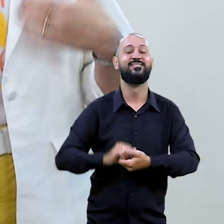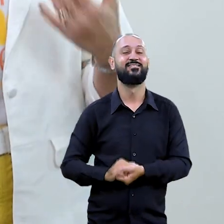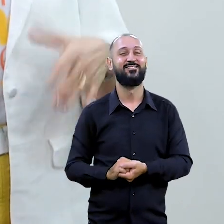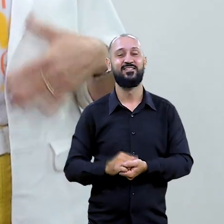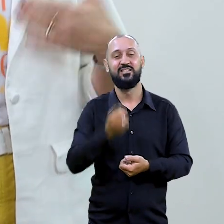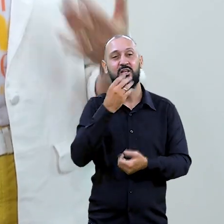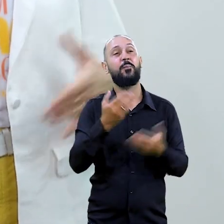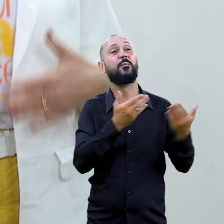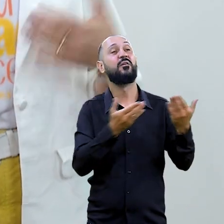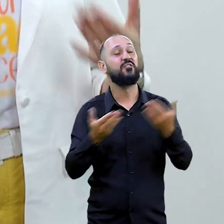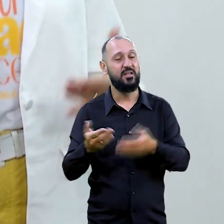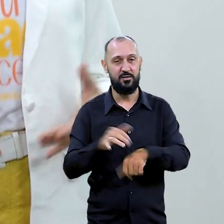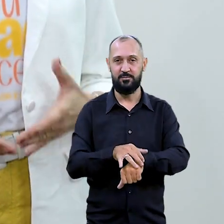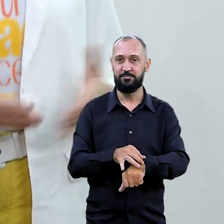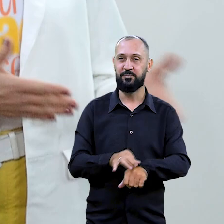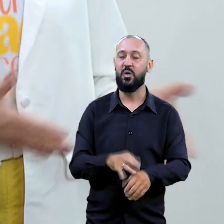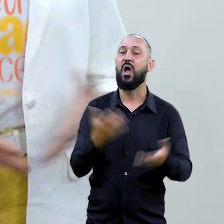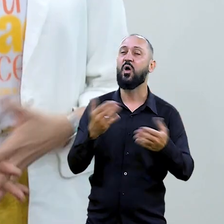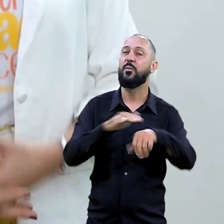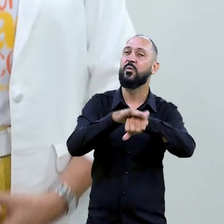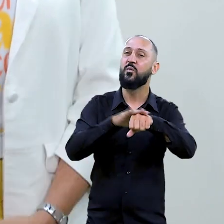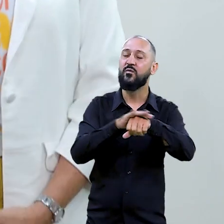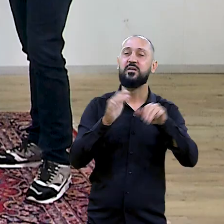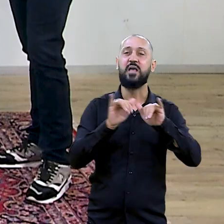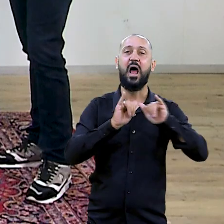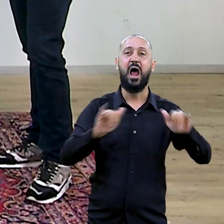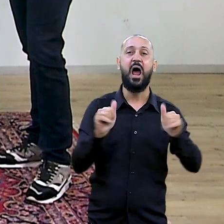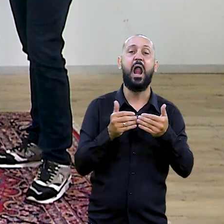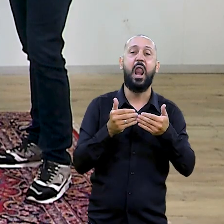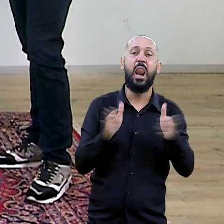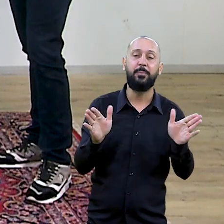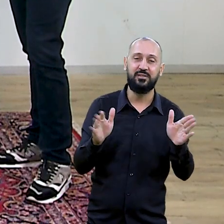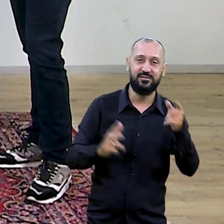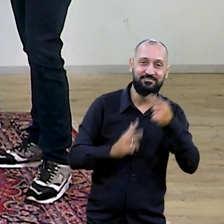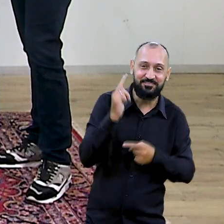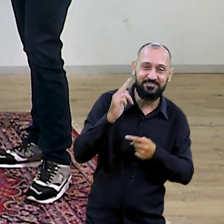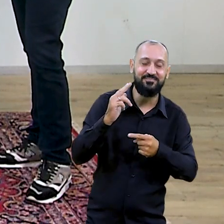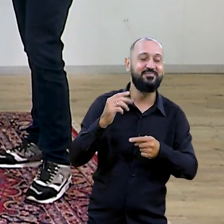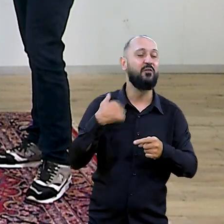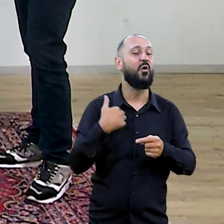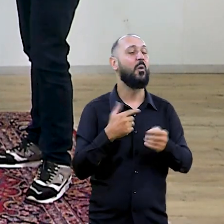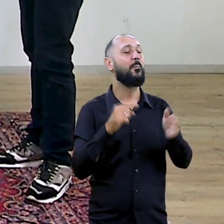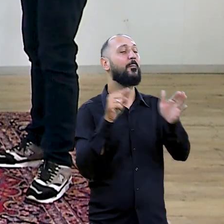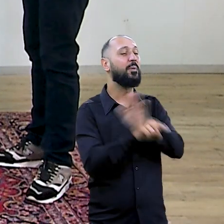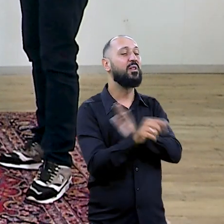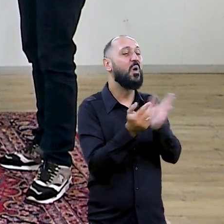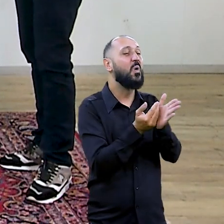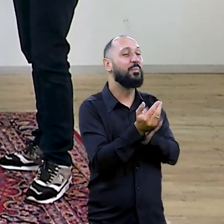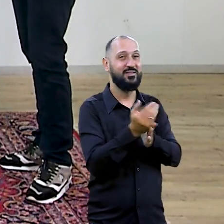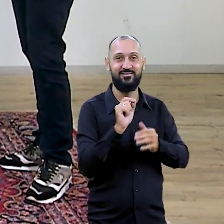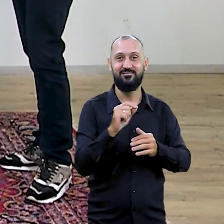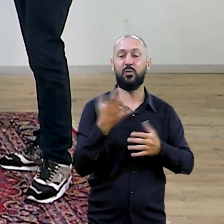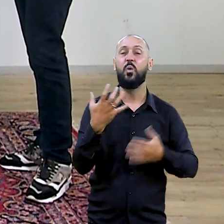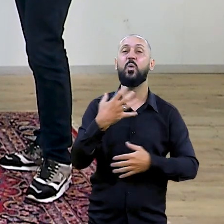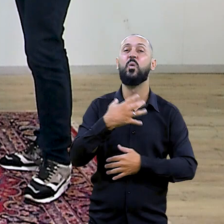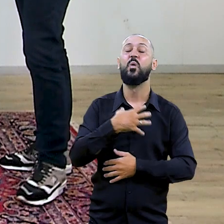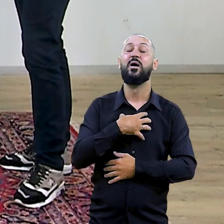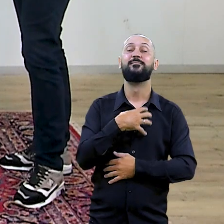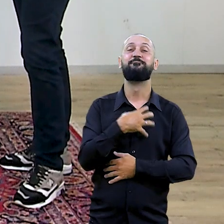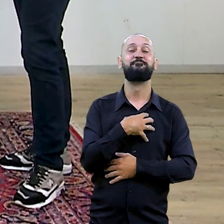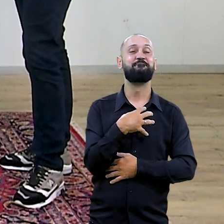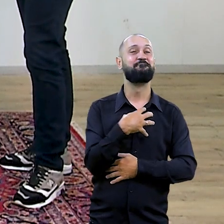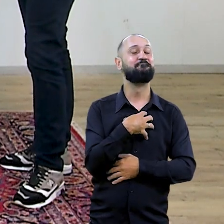essa caixa encha bastante vezes até o final da campanha. Sejam É isso muito aí. bem-vindos. Então, por falar em lançamento de